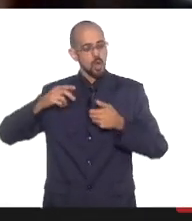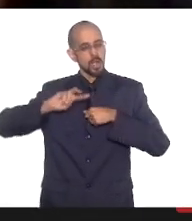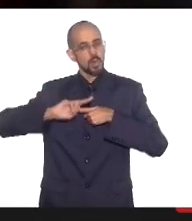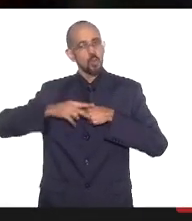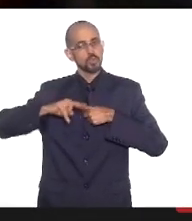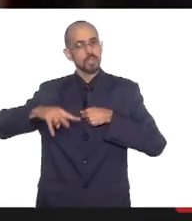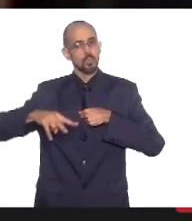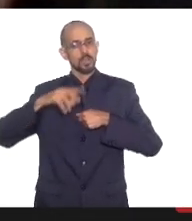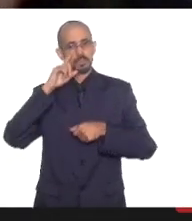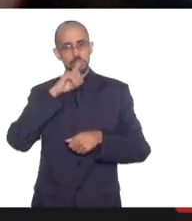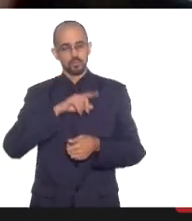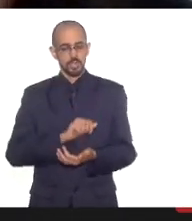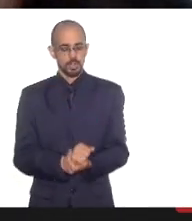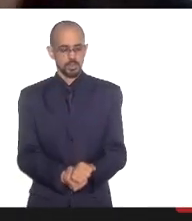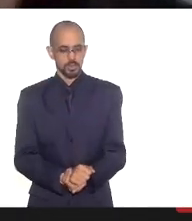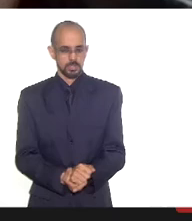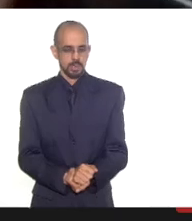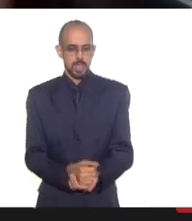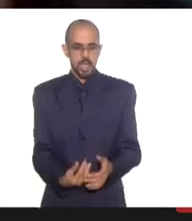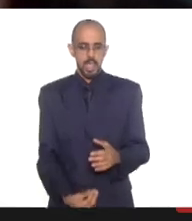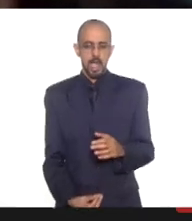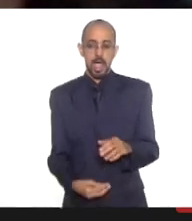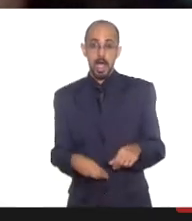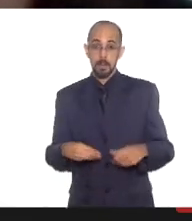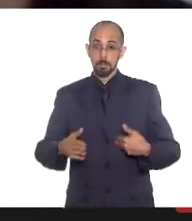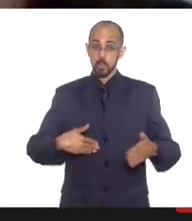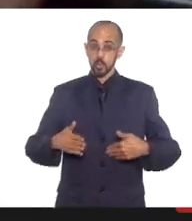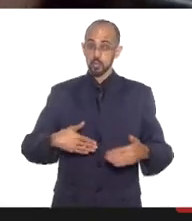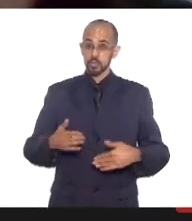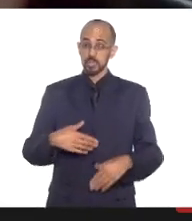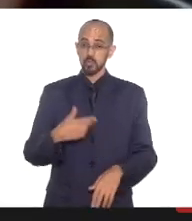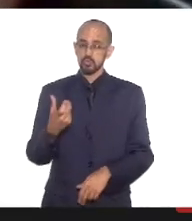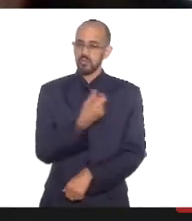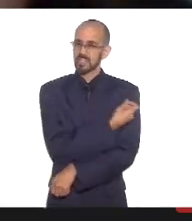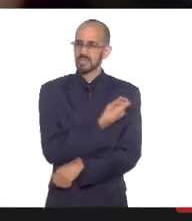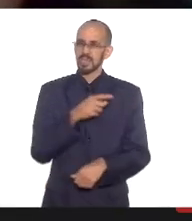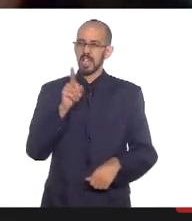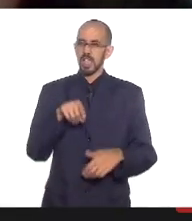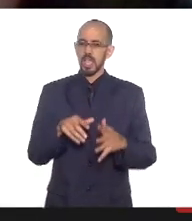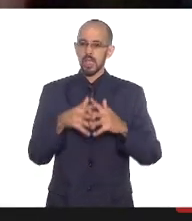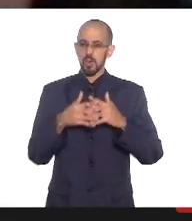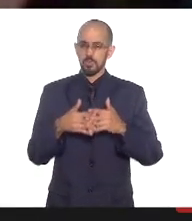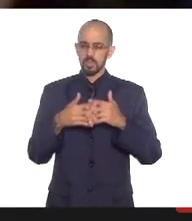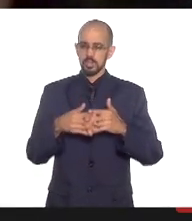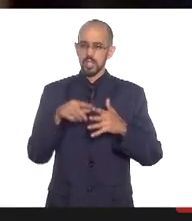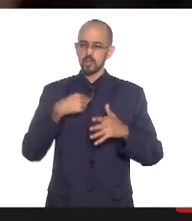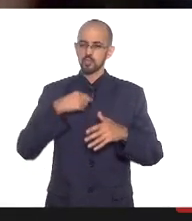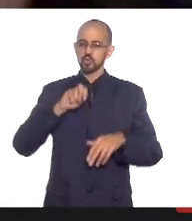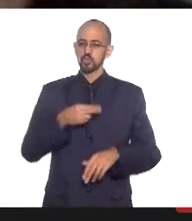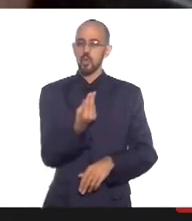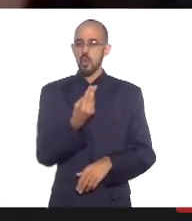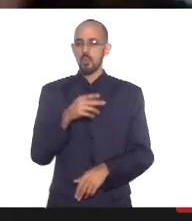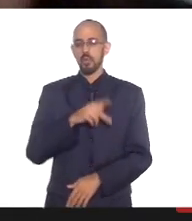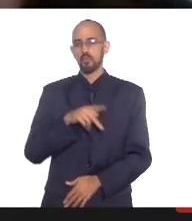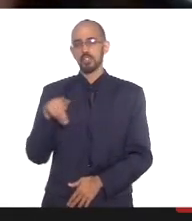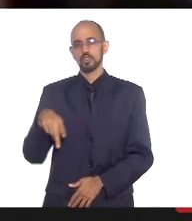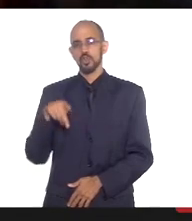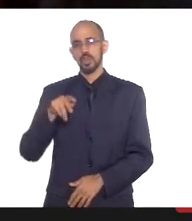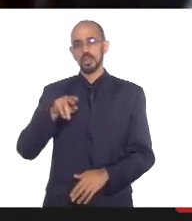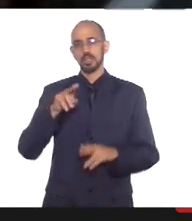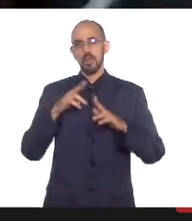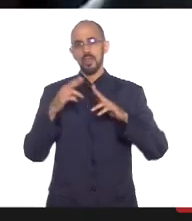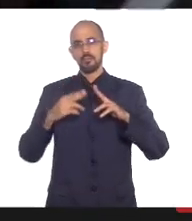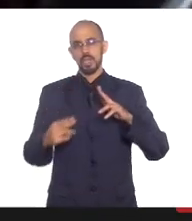desse erro e a produção de vacina é muito complexo Eu Sou professora titular da UFRJ tão falo também